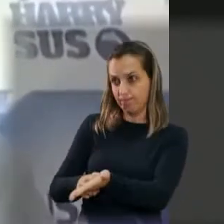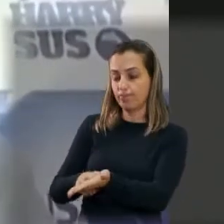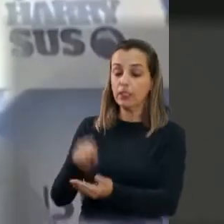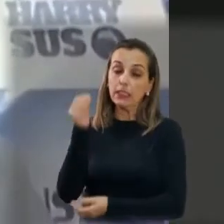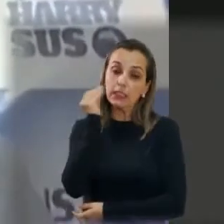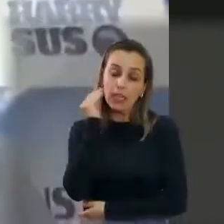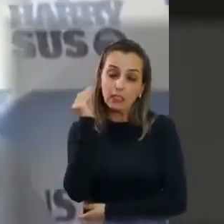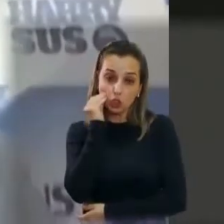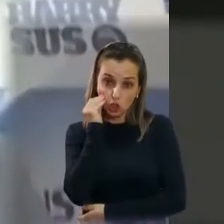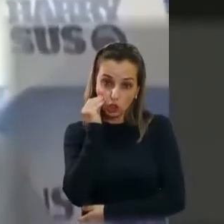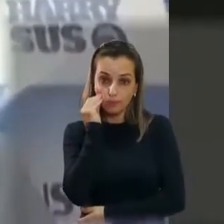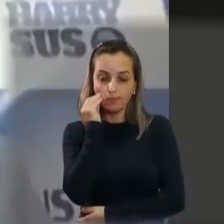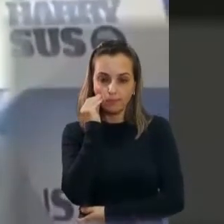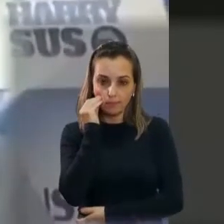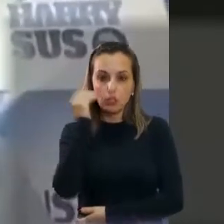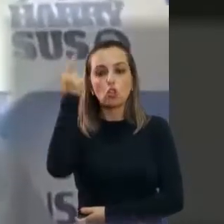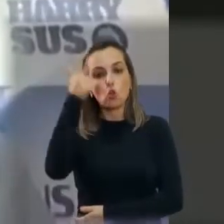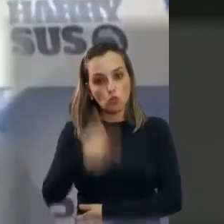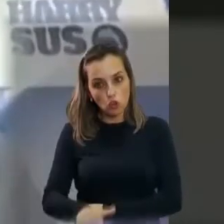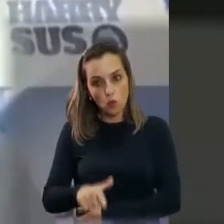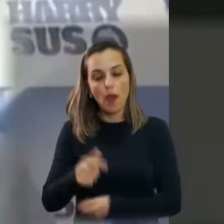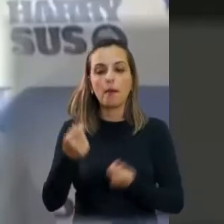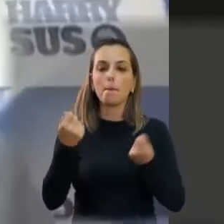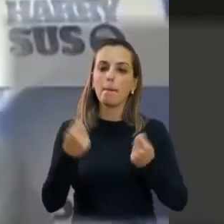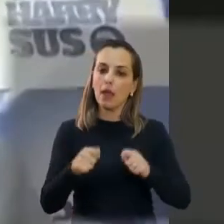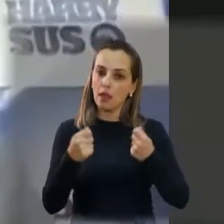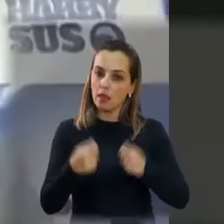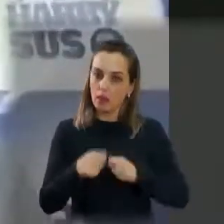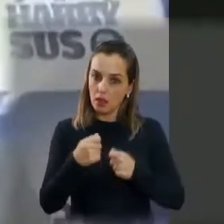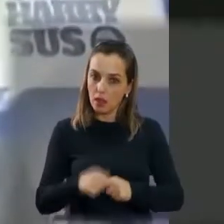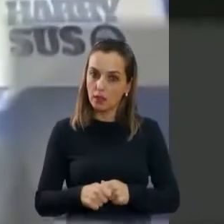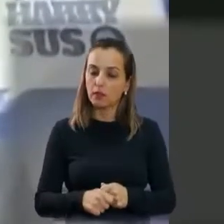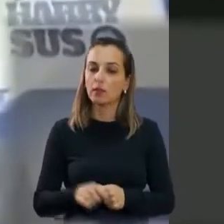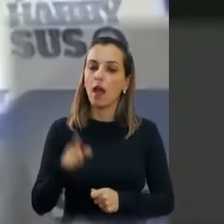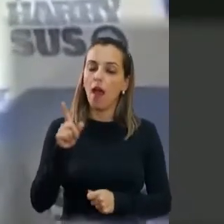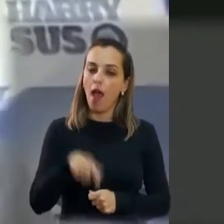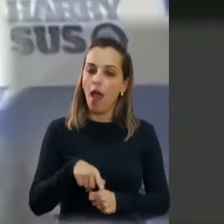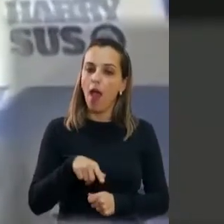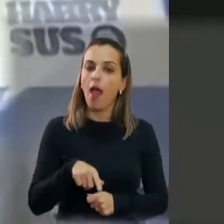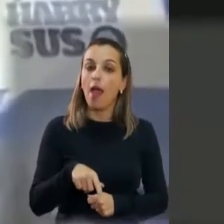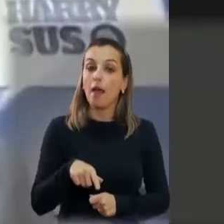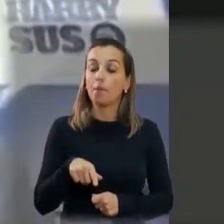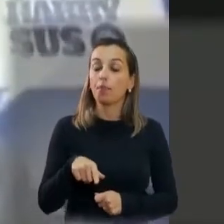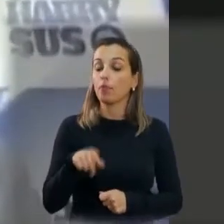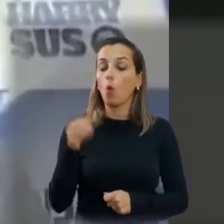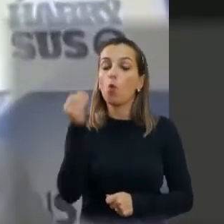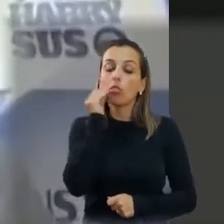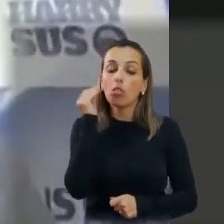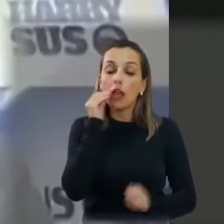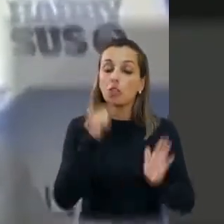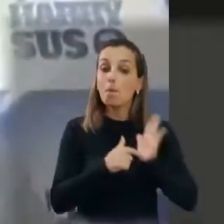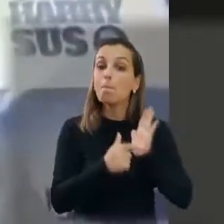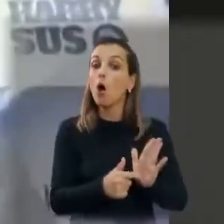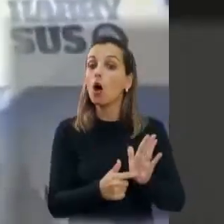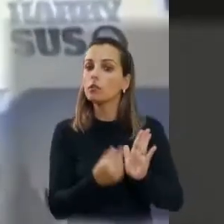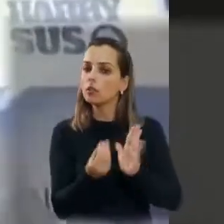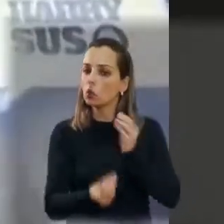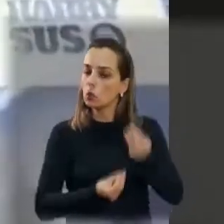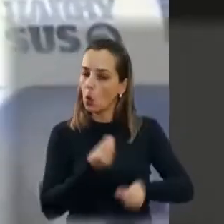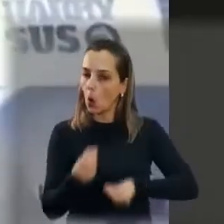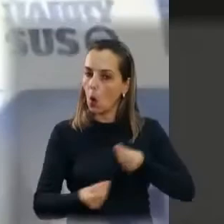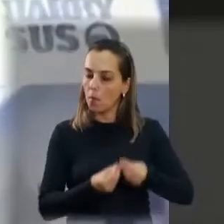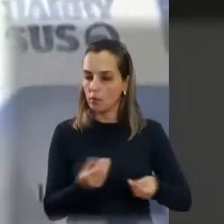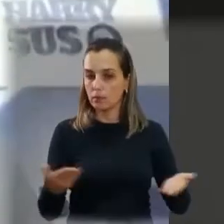testes. Eu acho que tem que continuar. Esse é o nosso indicador. Hoje, nos